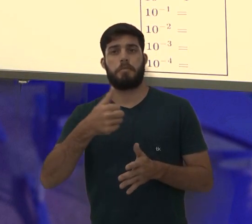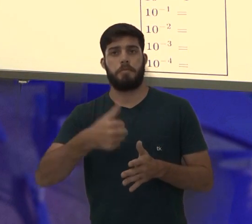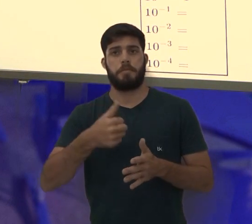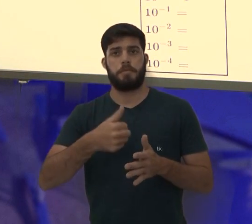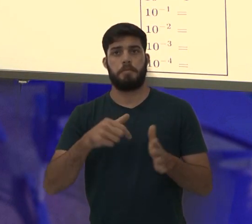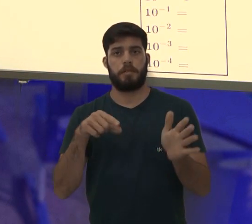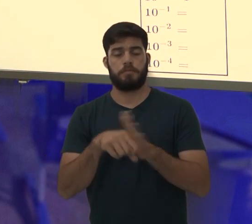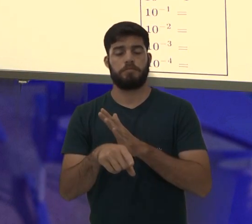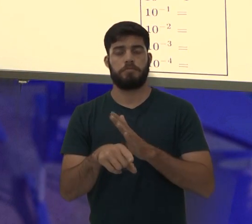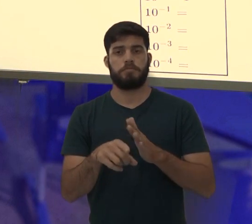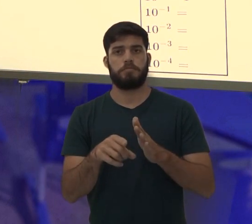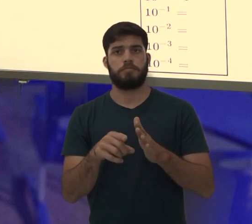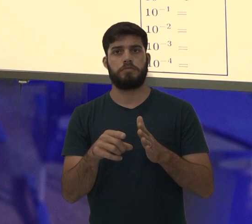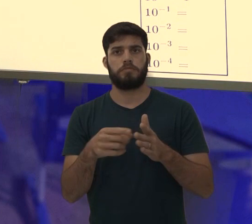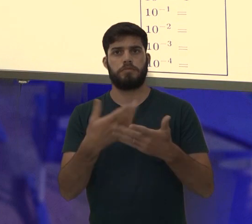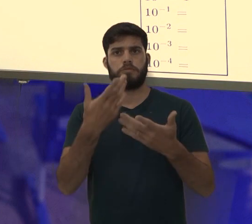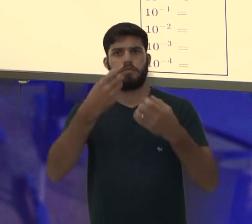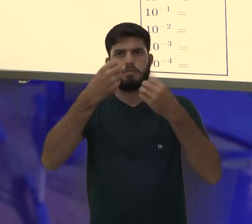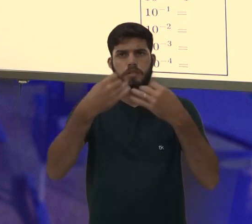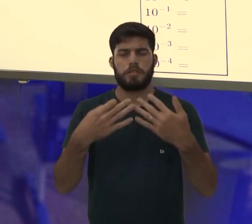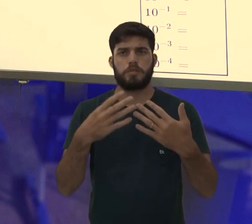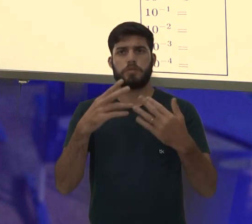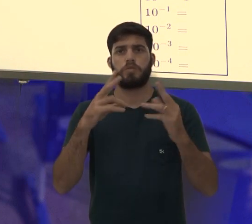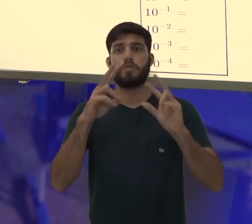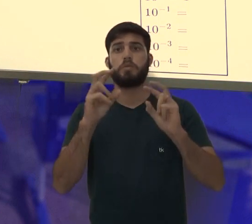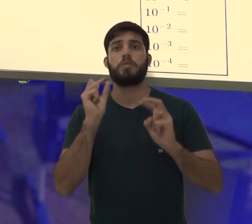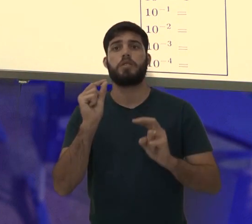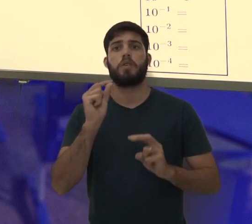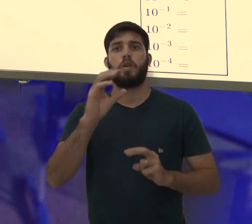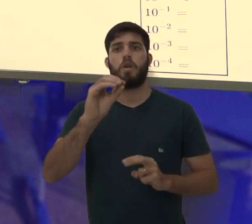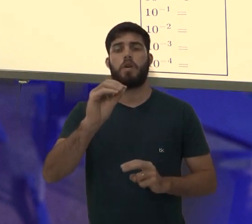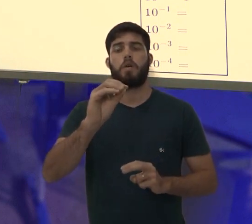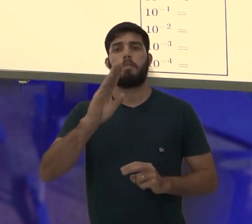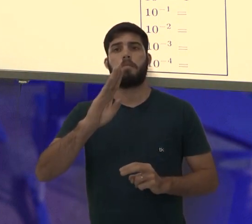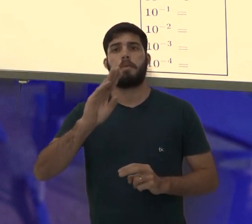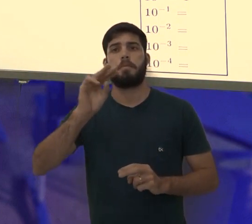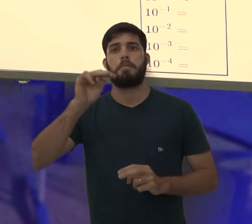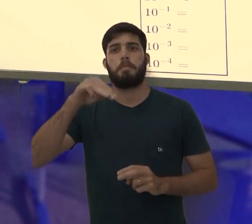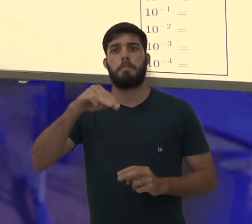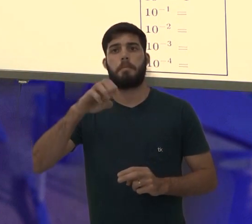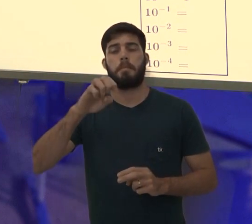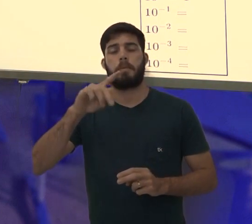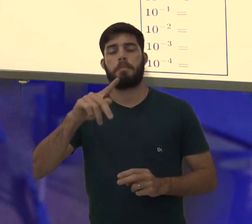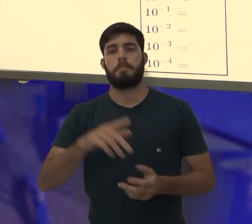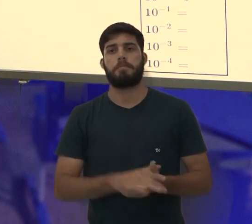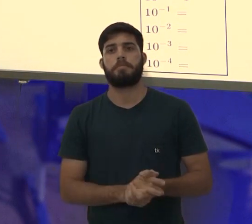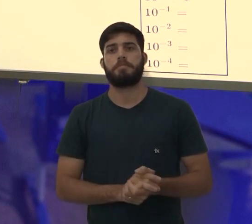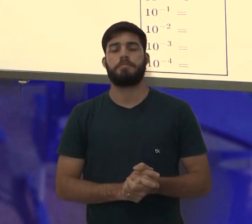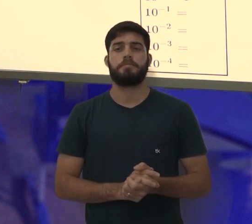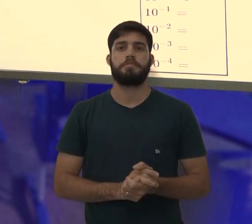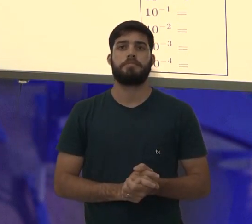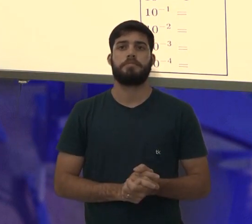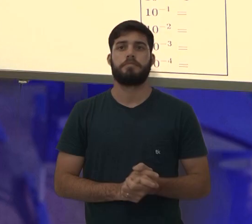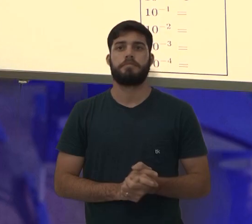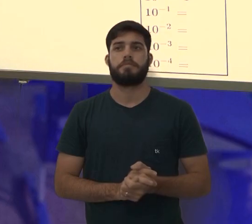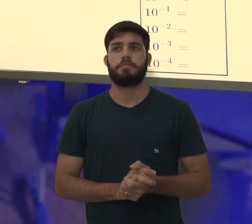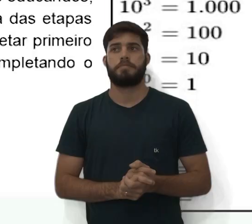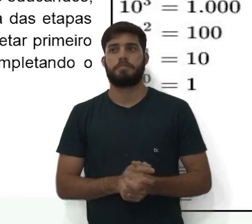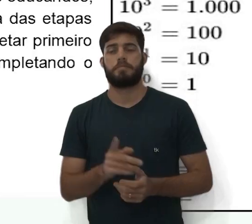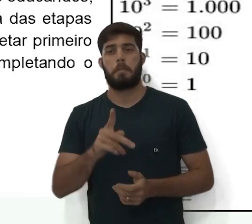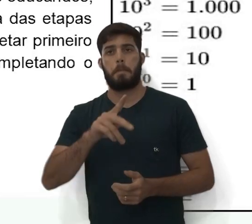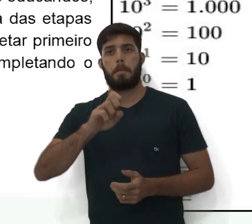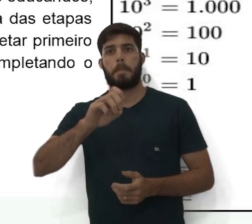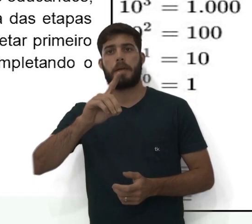Uma breve introdução sobre a OBMEP, a Olimpíada Brasileira de Matemática das Escolas Públicas. E na questão disse que Pedrinho era um aluno da Escola